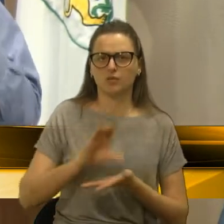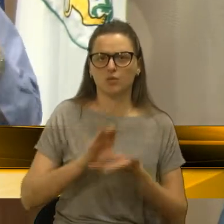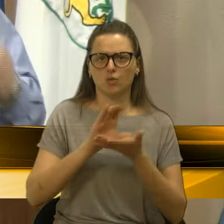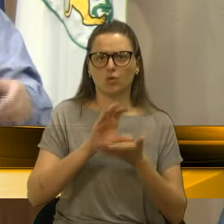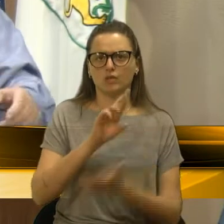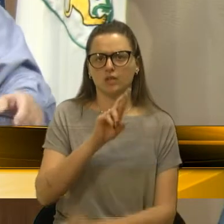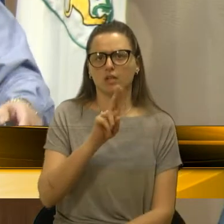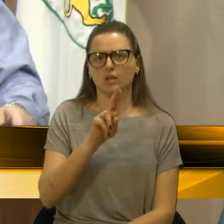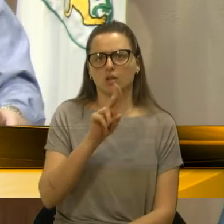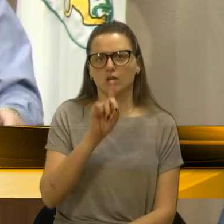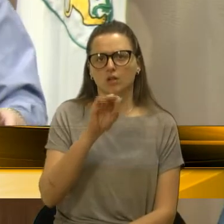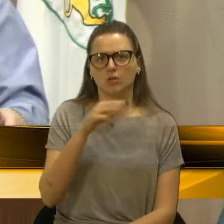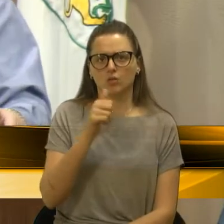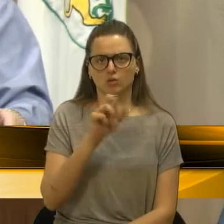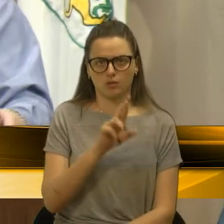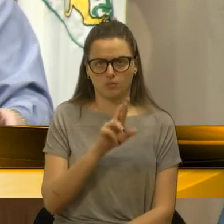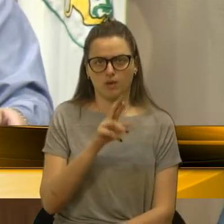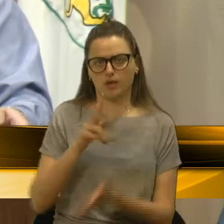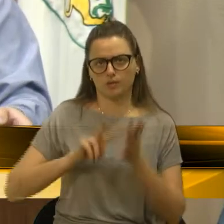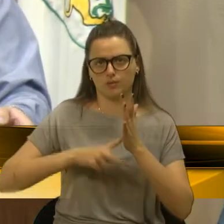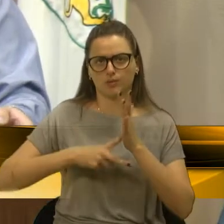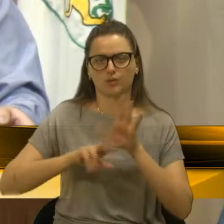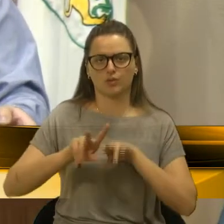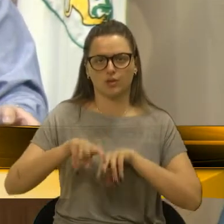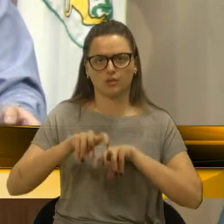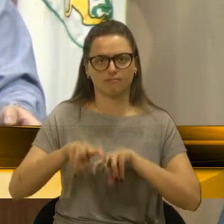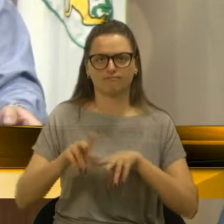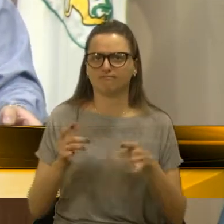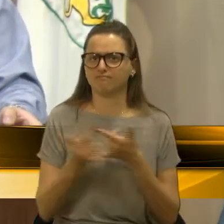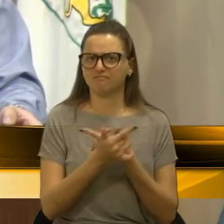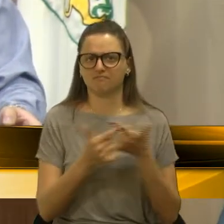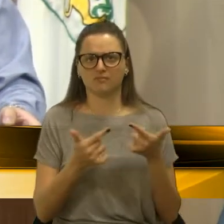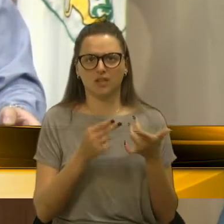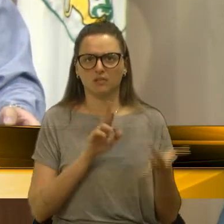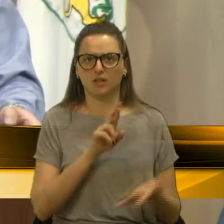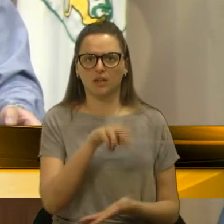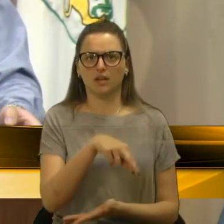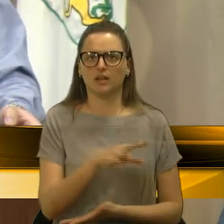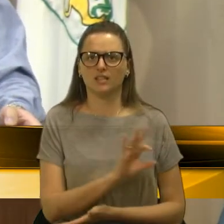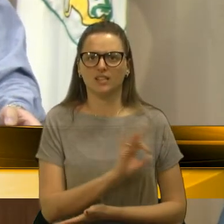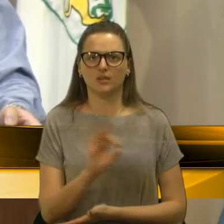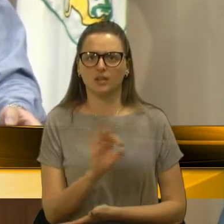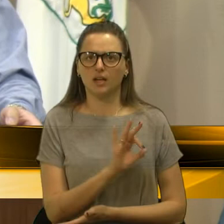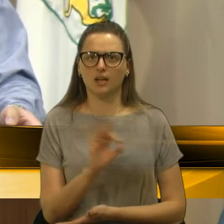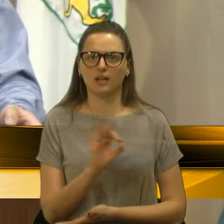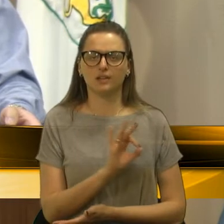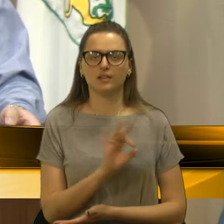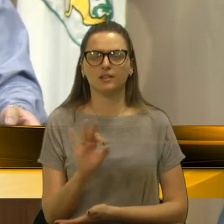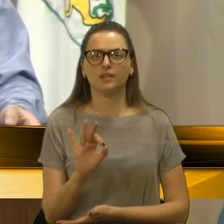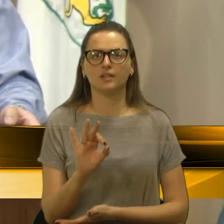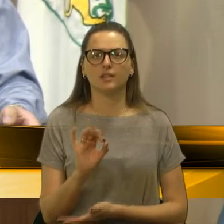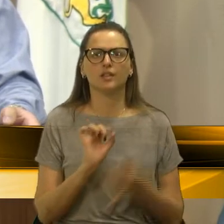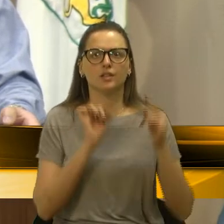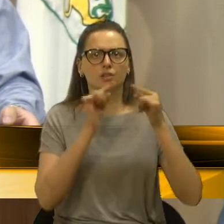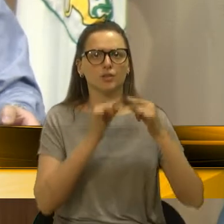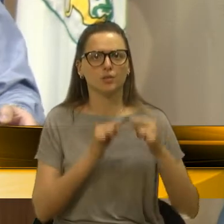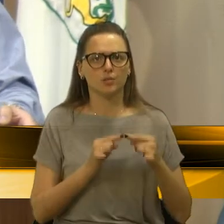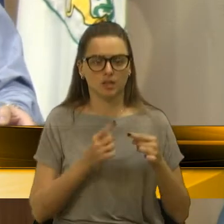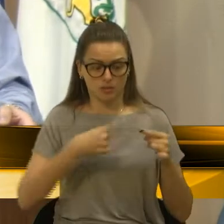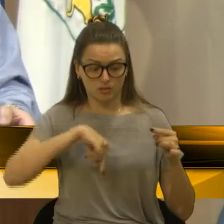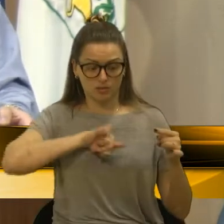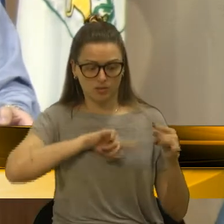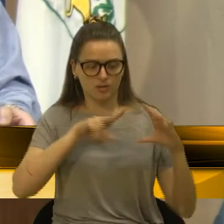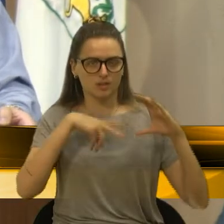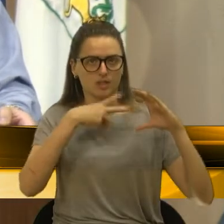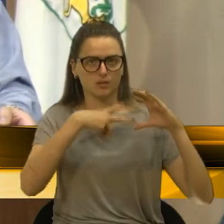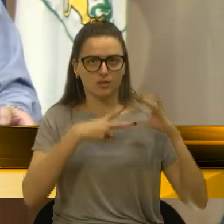Rudimar Menegotto não tem razão nenhuma de ser, na medida em que não só nós acolhemos